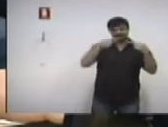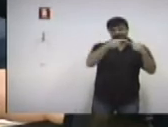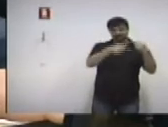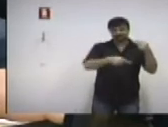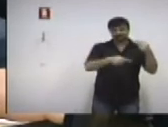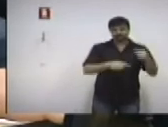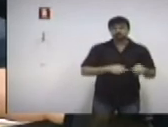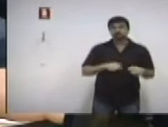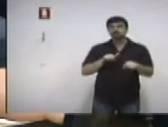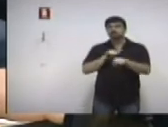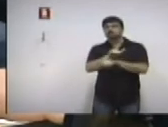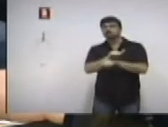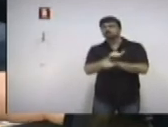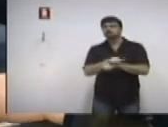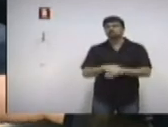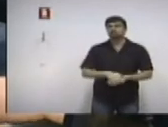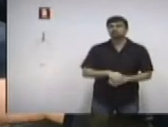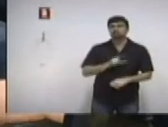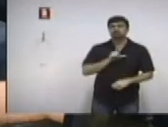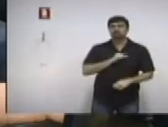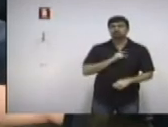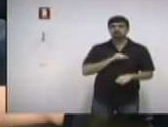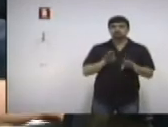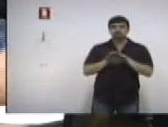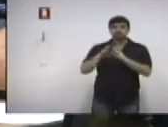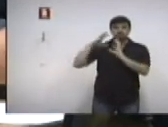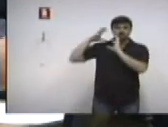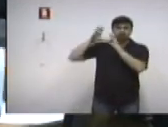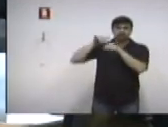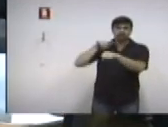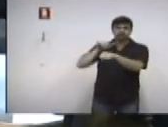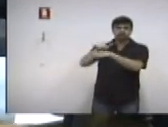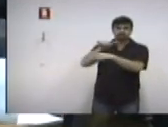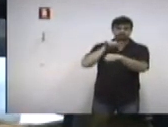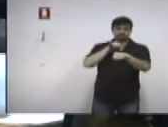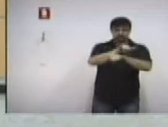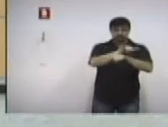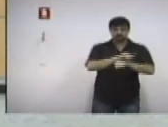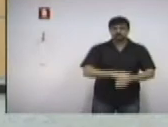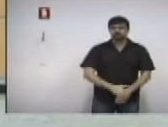contrários ausência do vereador Custódio e do vereador José coco